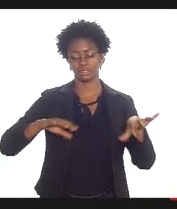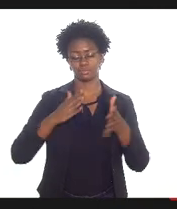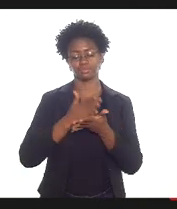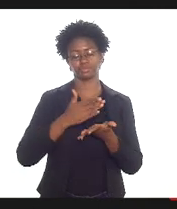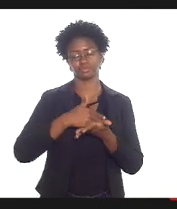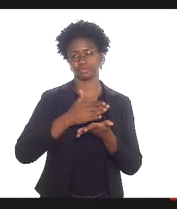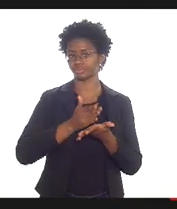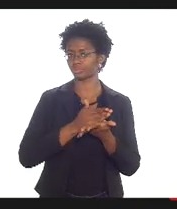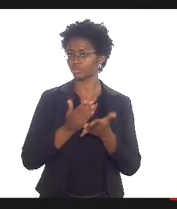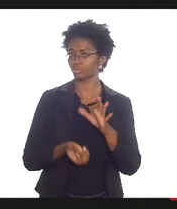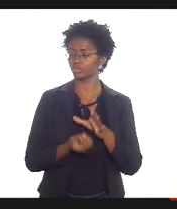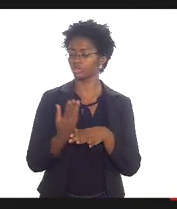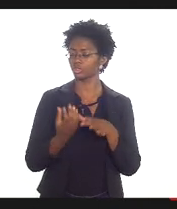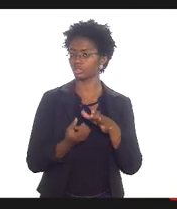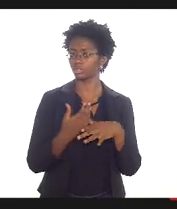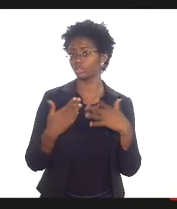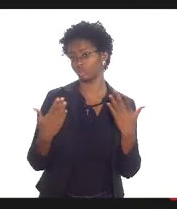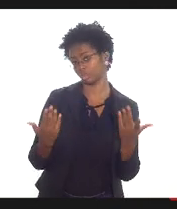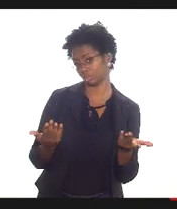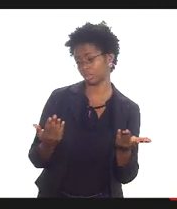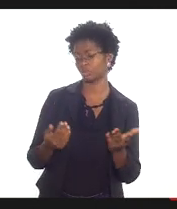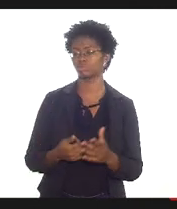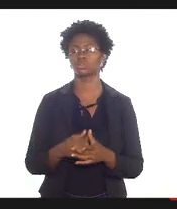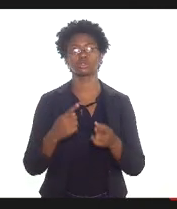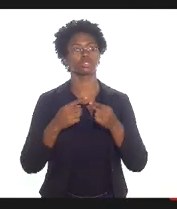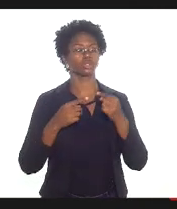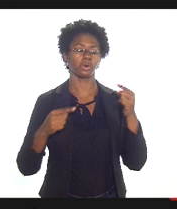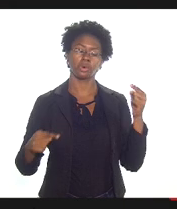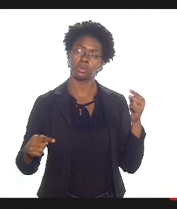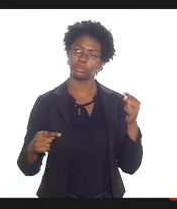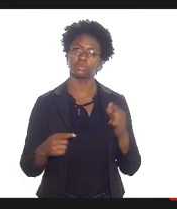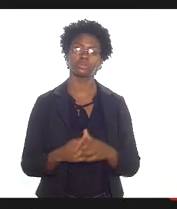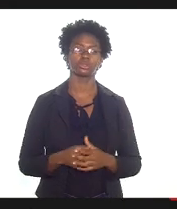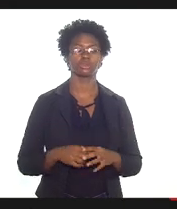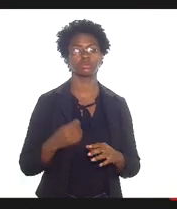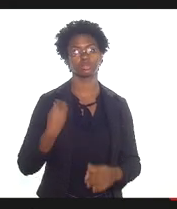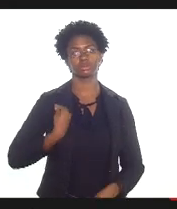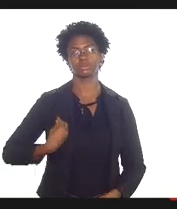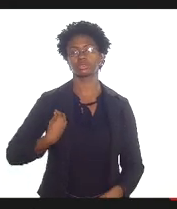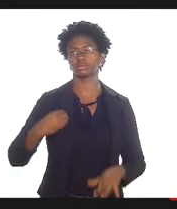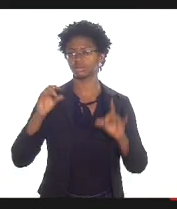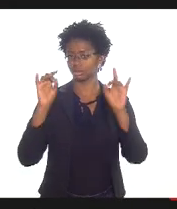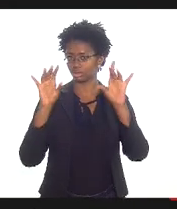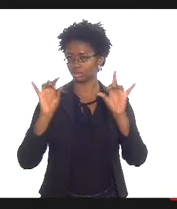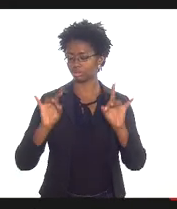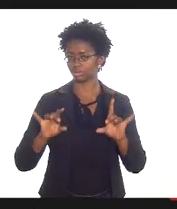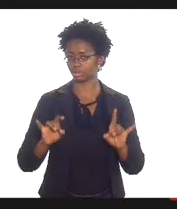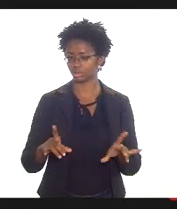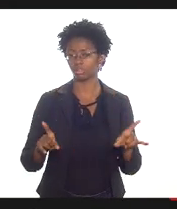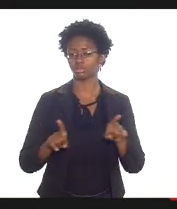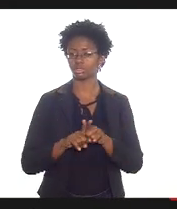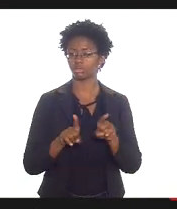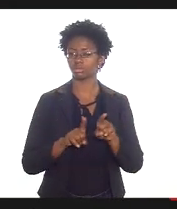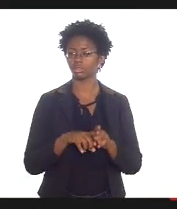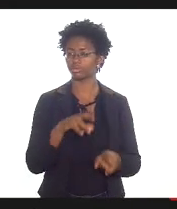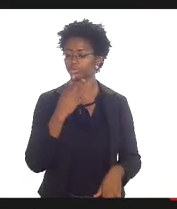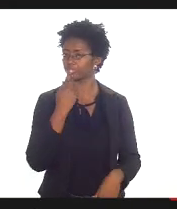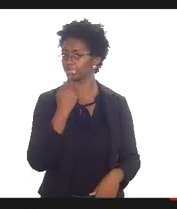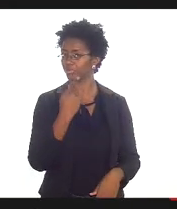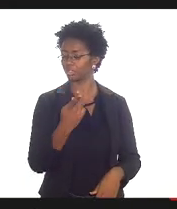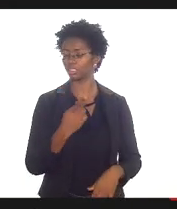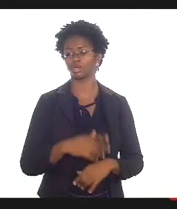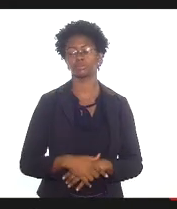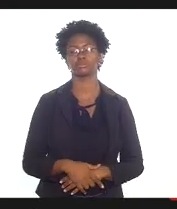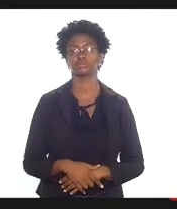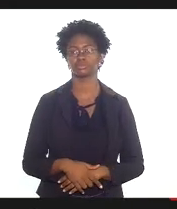portanto, nele não incide participação especial. Também vai falar sobre campos